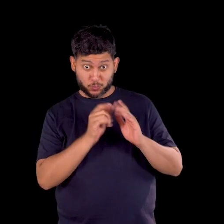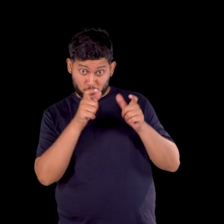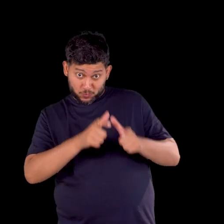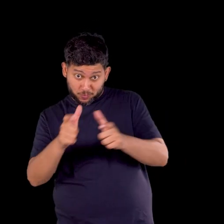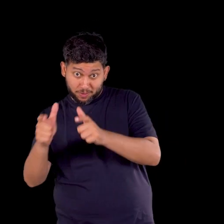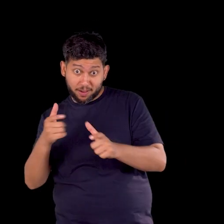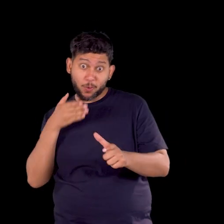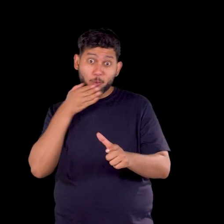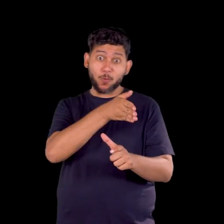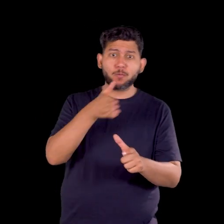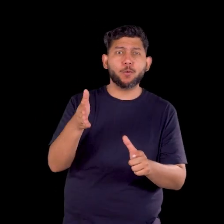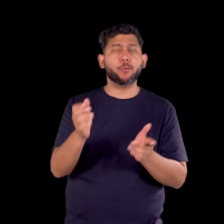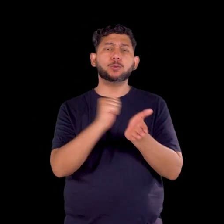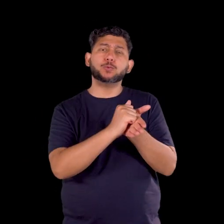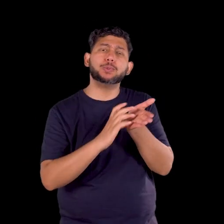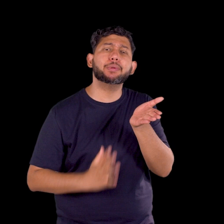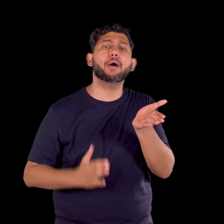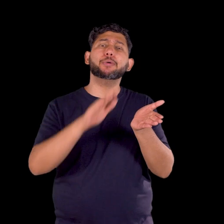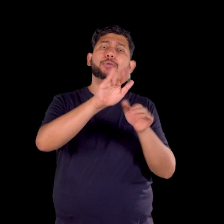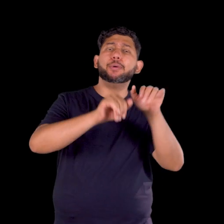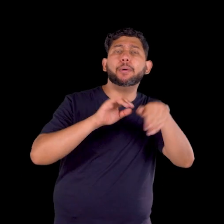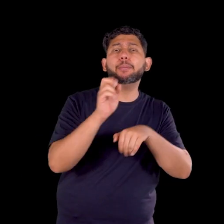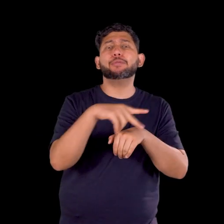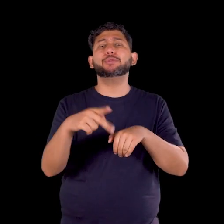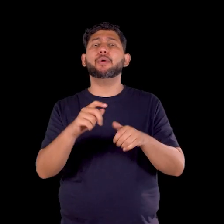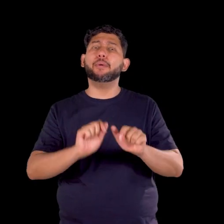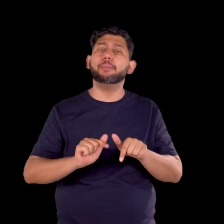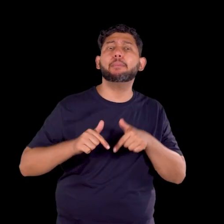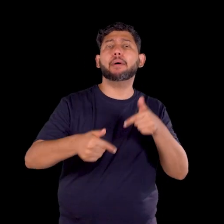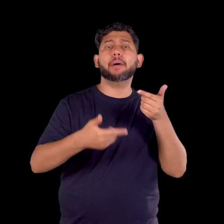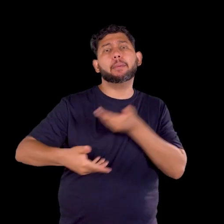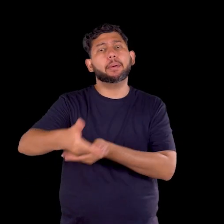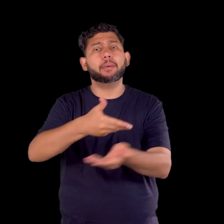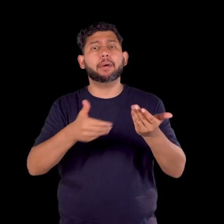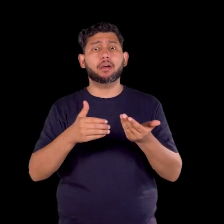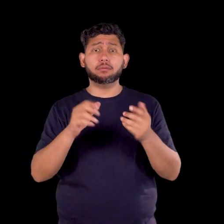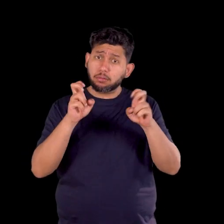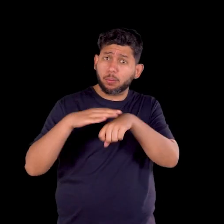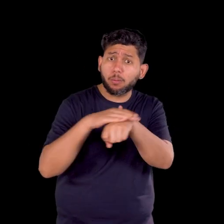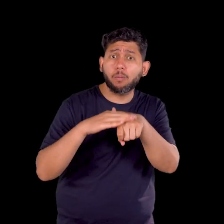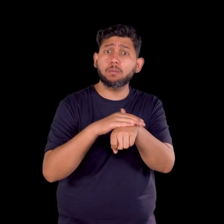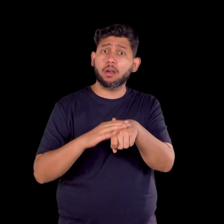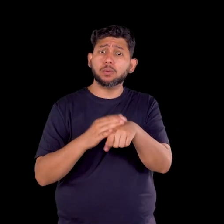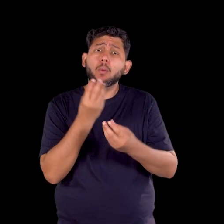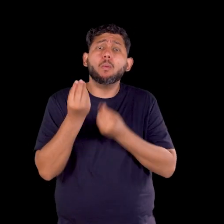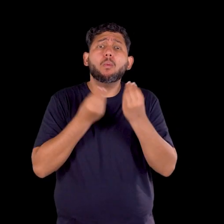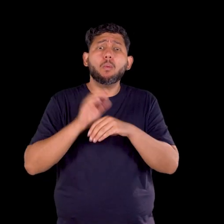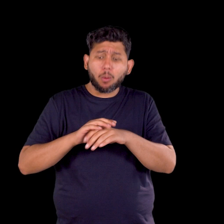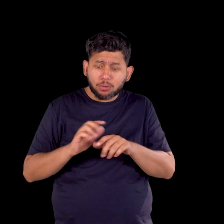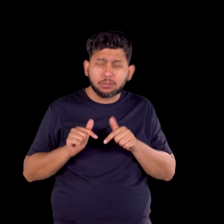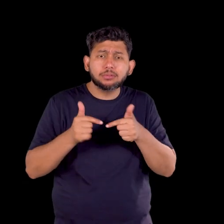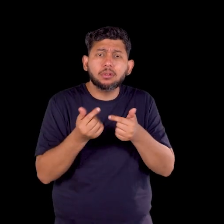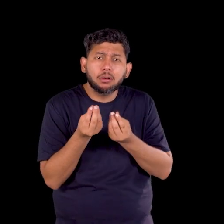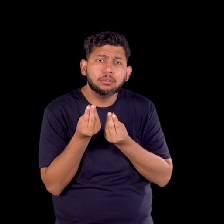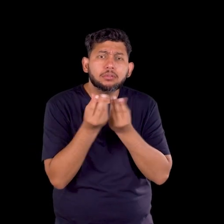e promovemos atividades com professores e estudantes, onde conversamos um pouquinho sobre a ação que estamos promovendo e